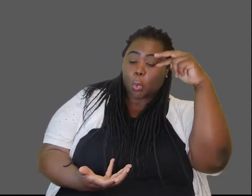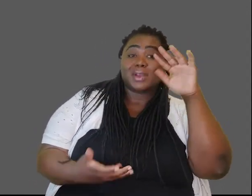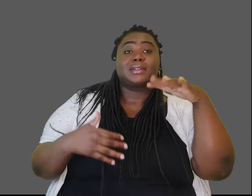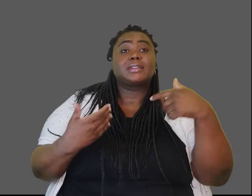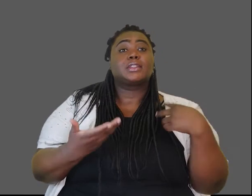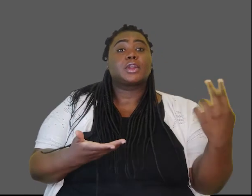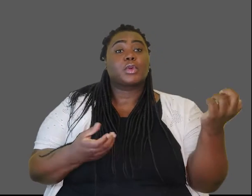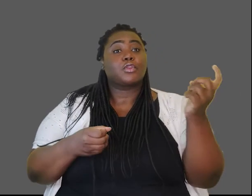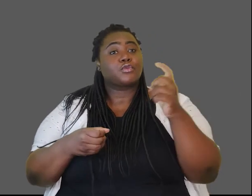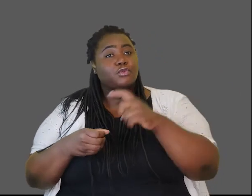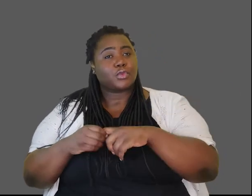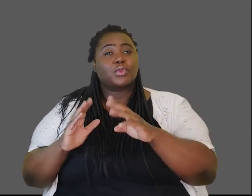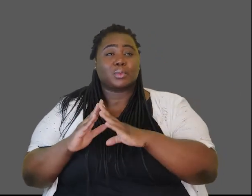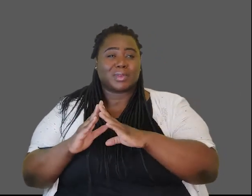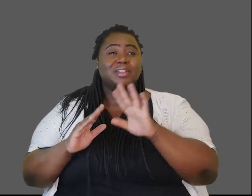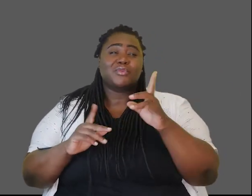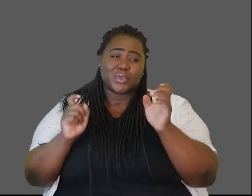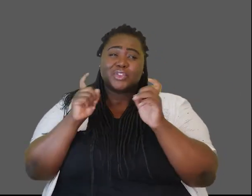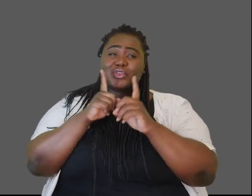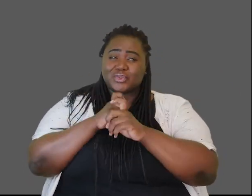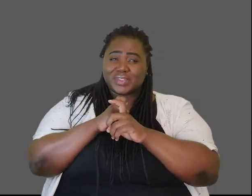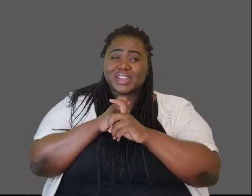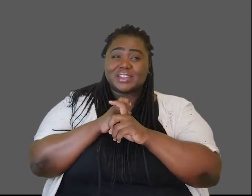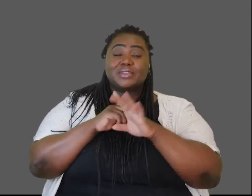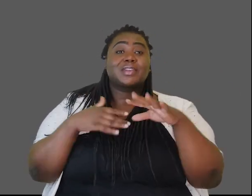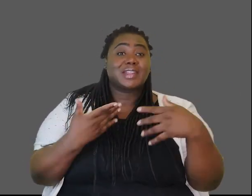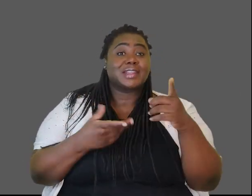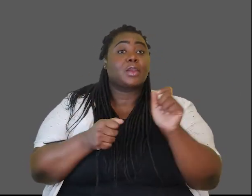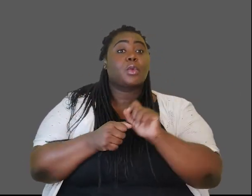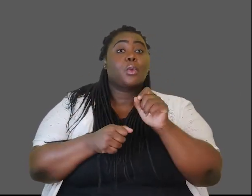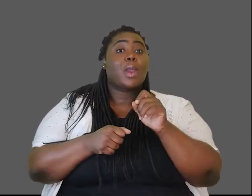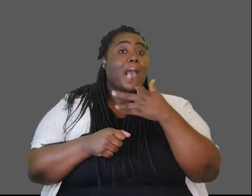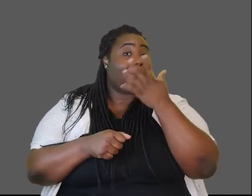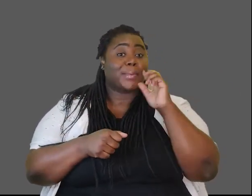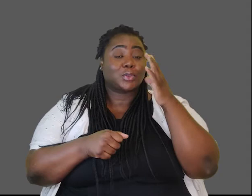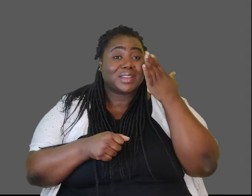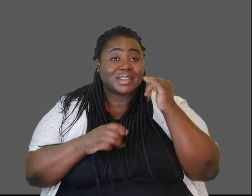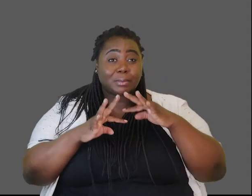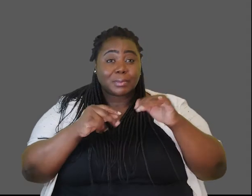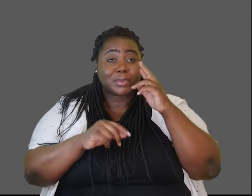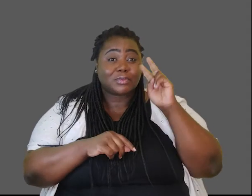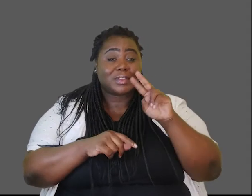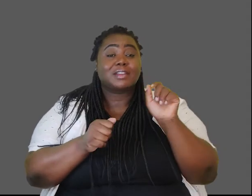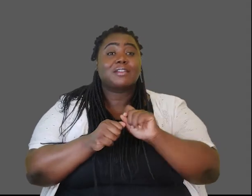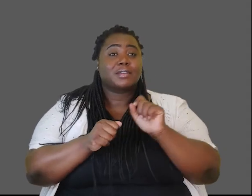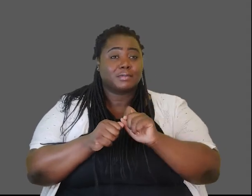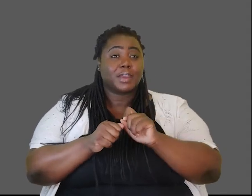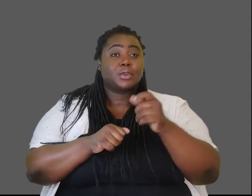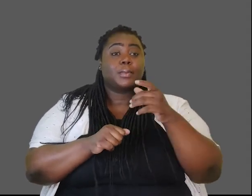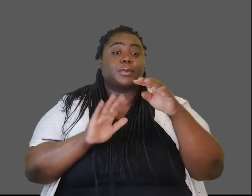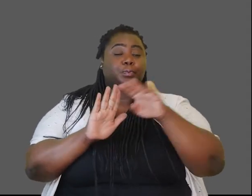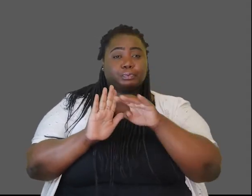Seu retorno para casa, no entanto, foi um pouco tenso. A cobertura do pouso de Scott Carpenter estava sendo feita